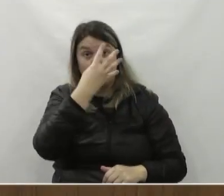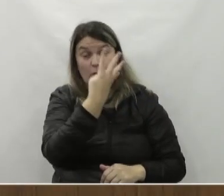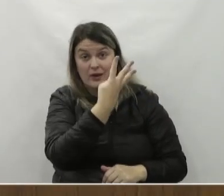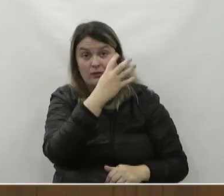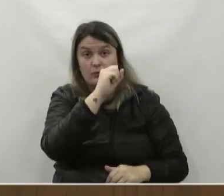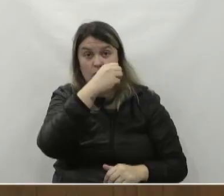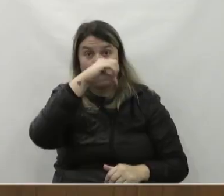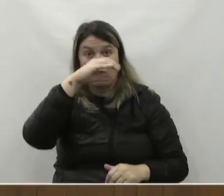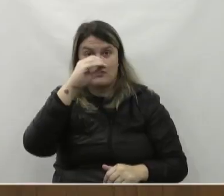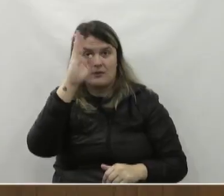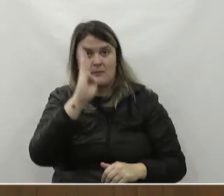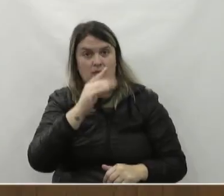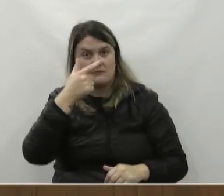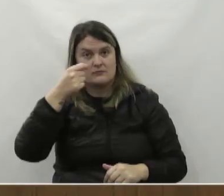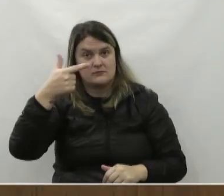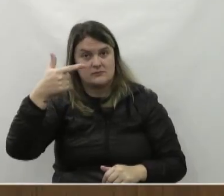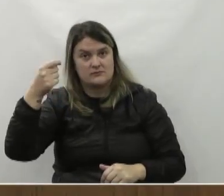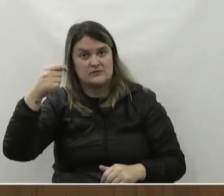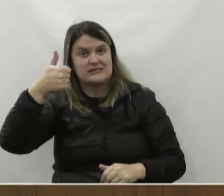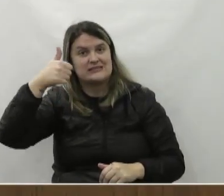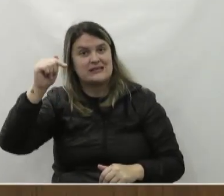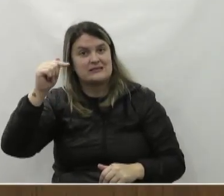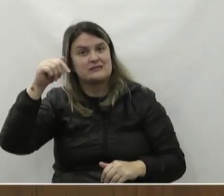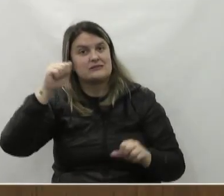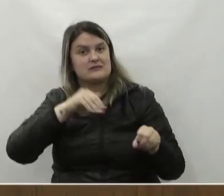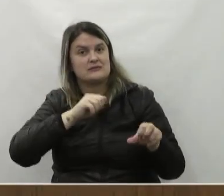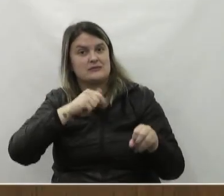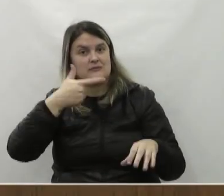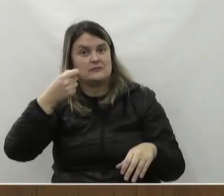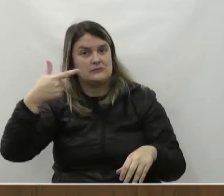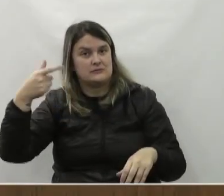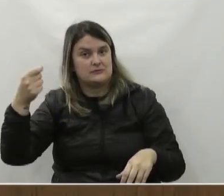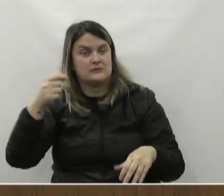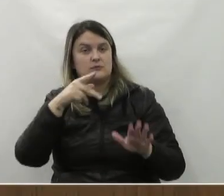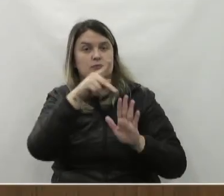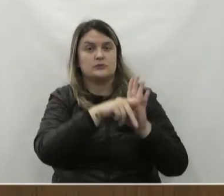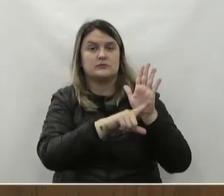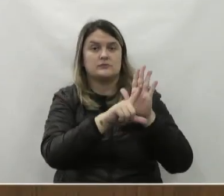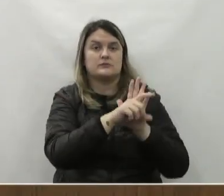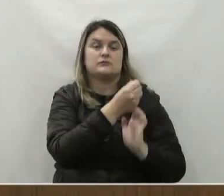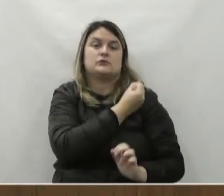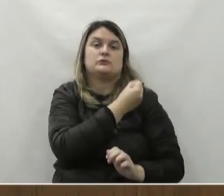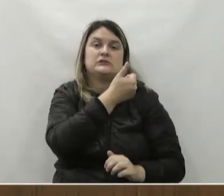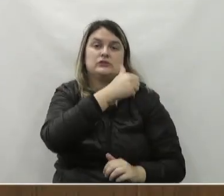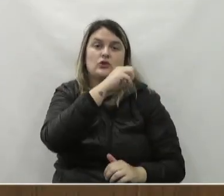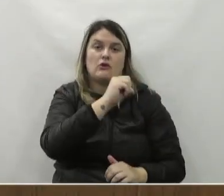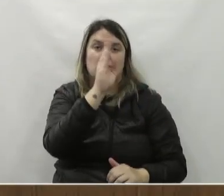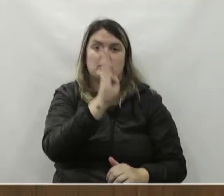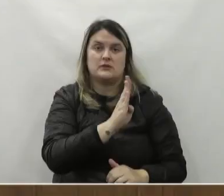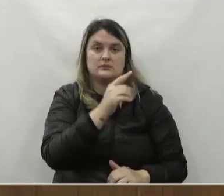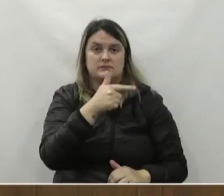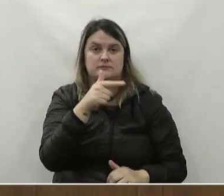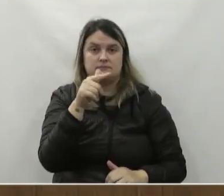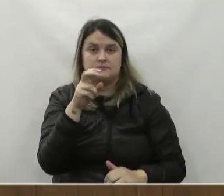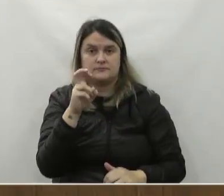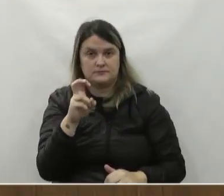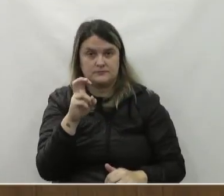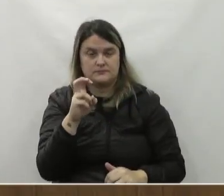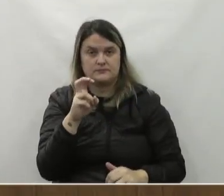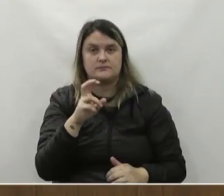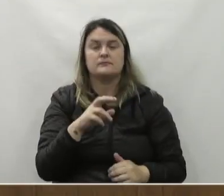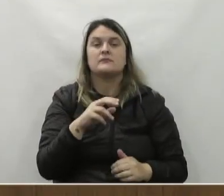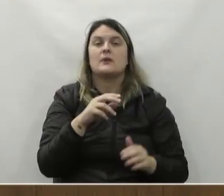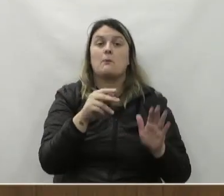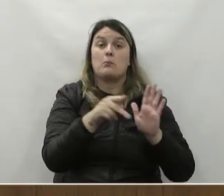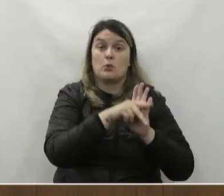4890/2020 de 17 de setembro de 2020. Projeto de lei ordinária número 19/2025